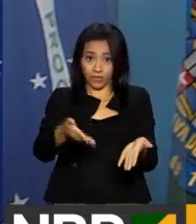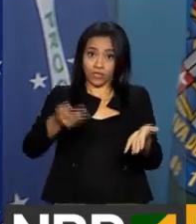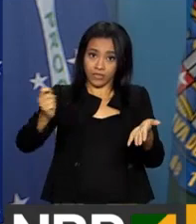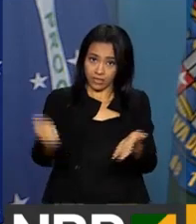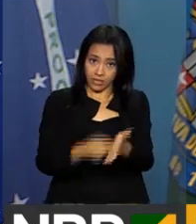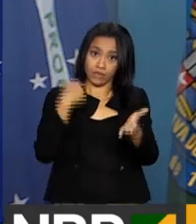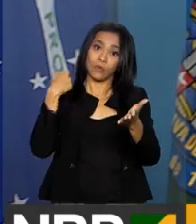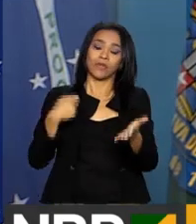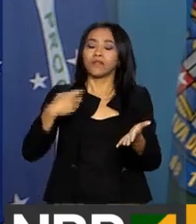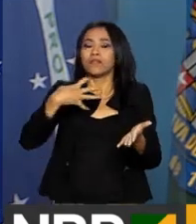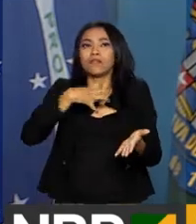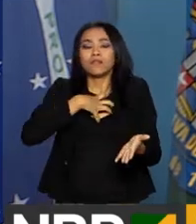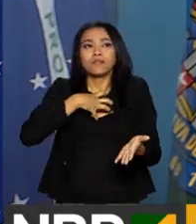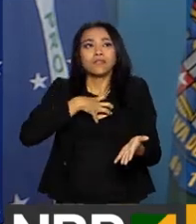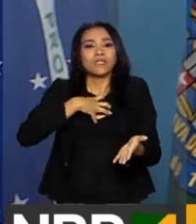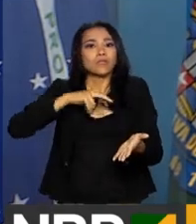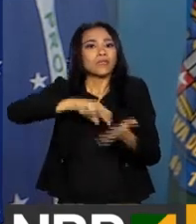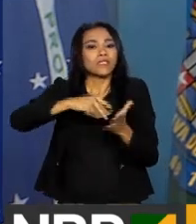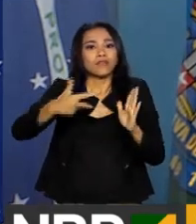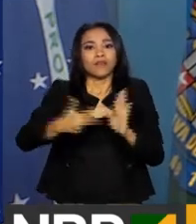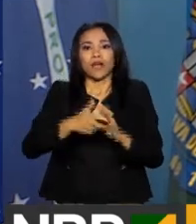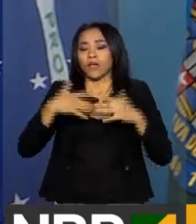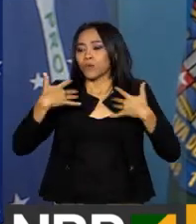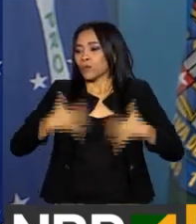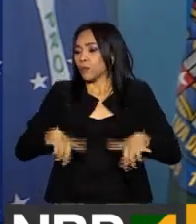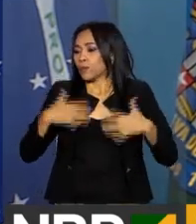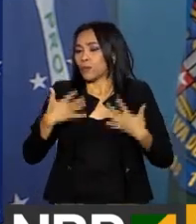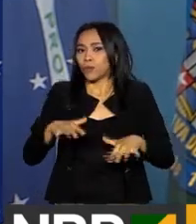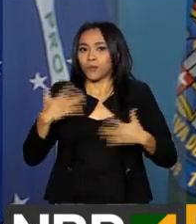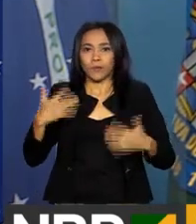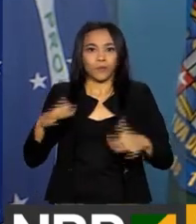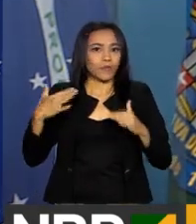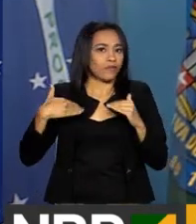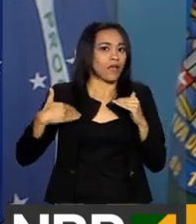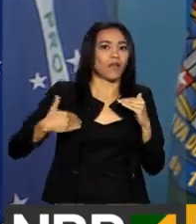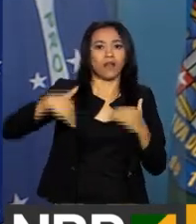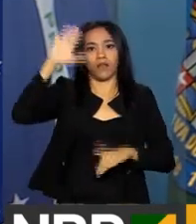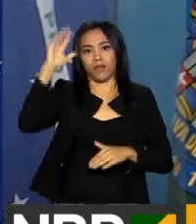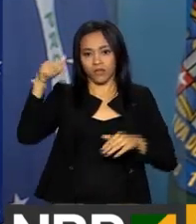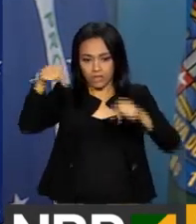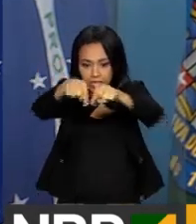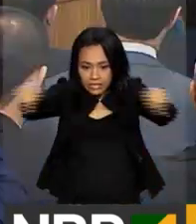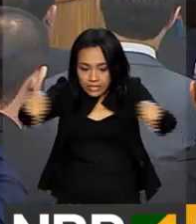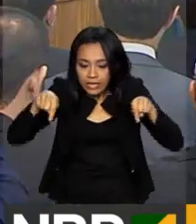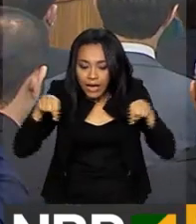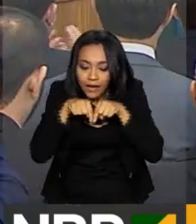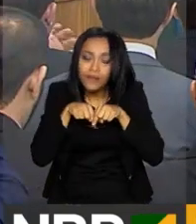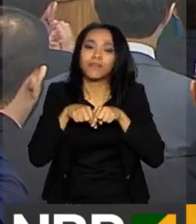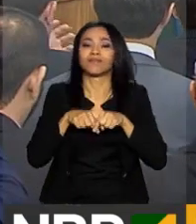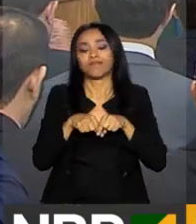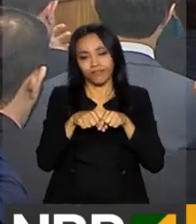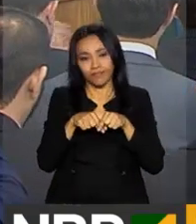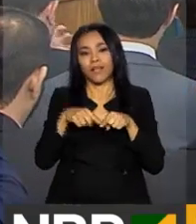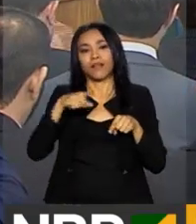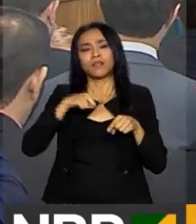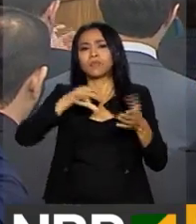significado comemos que acho que ultrapassa os limites desta sala porque ela tem uma dimensão nacional